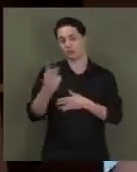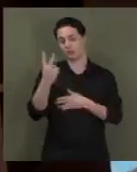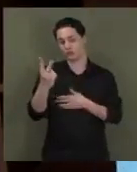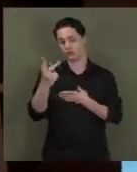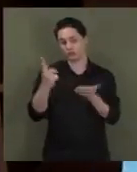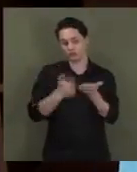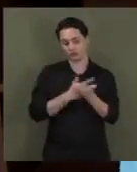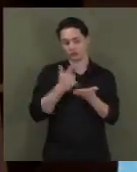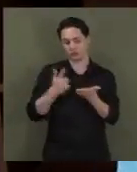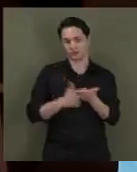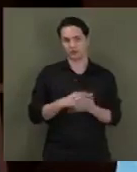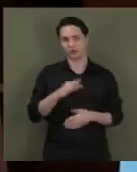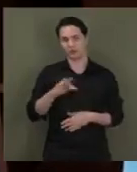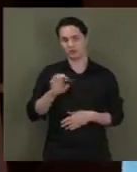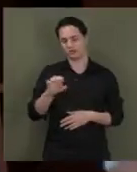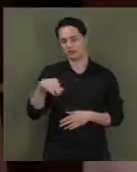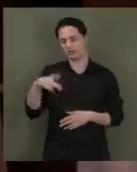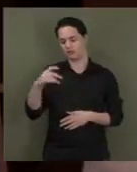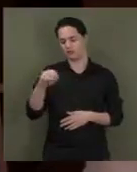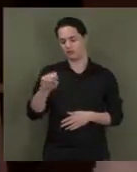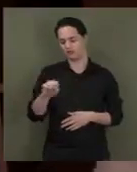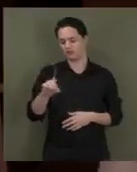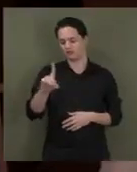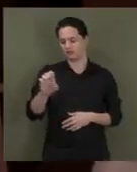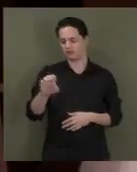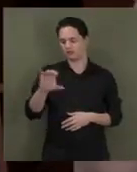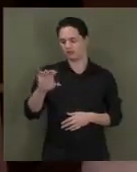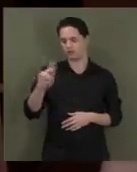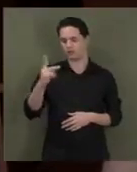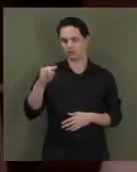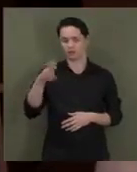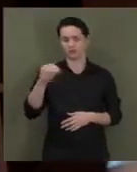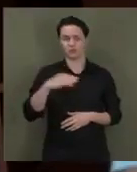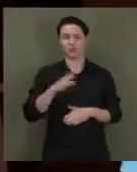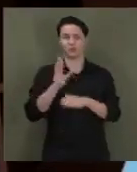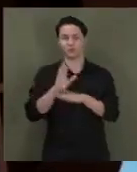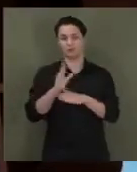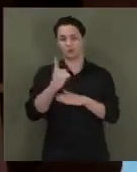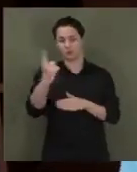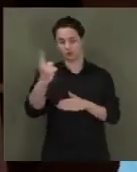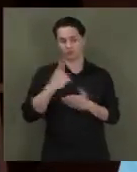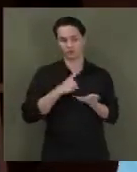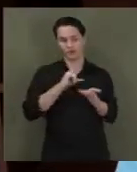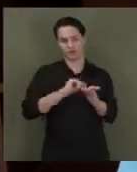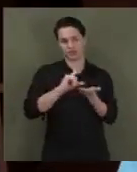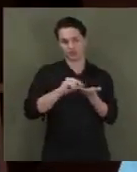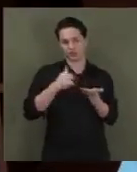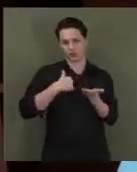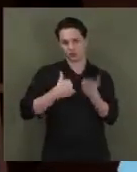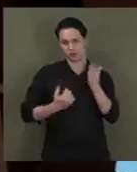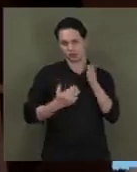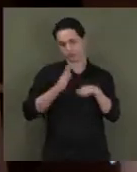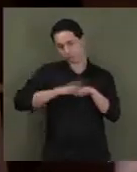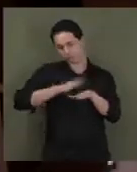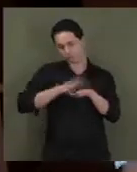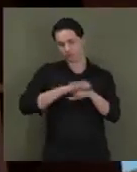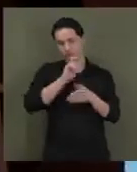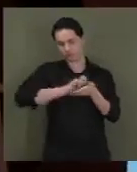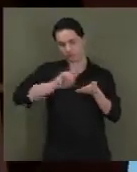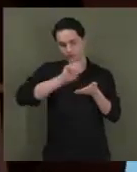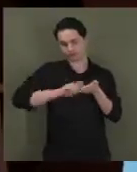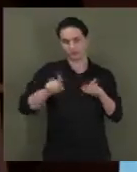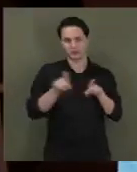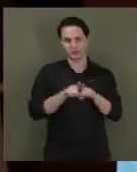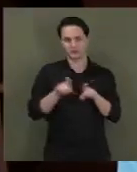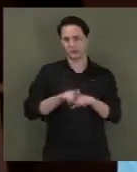Tempos de Chumbo, onde contribuí com um artigo de minha autoria, e A Renúncia de